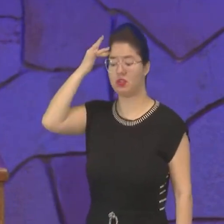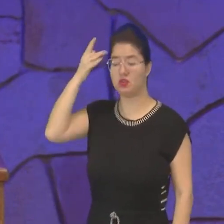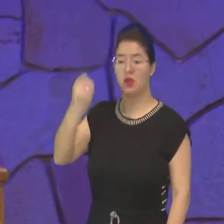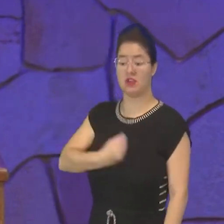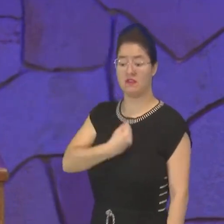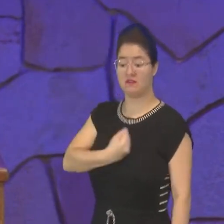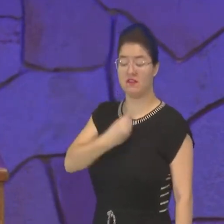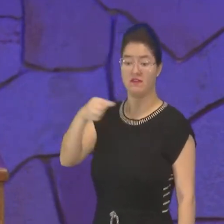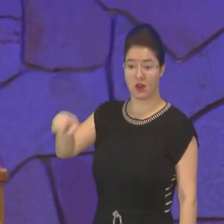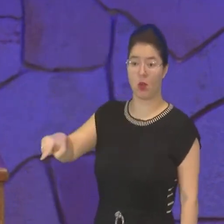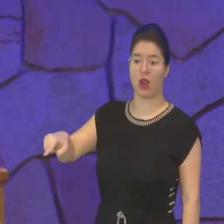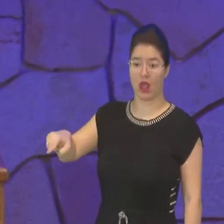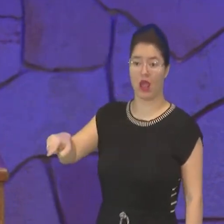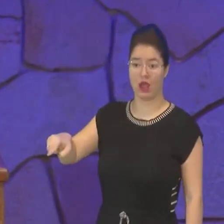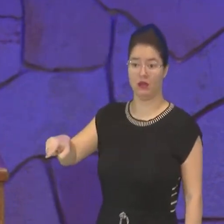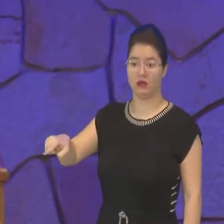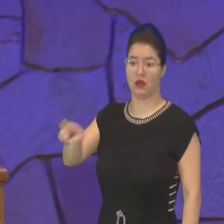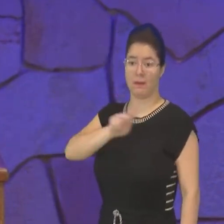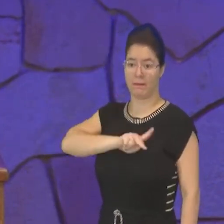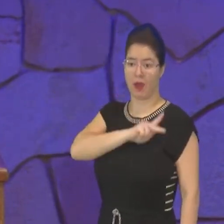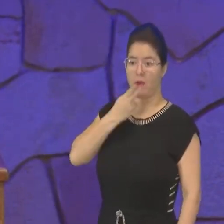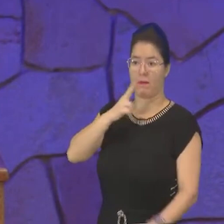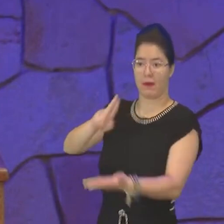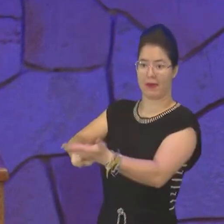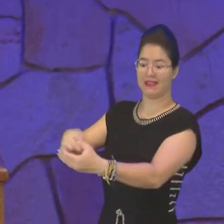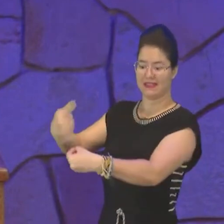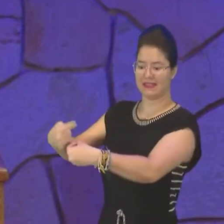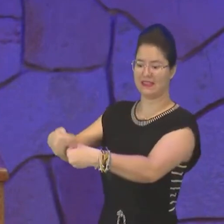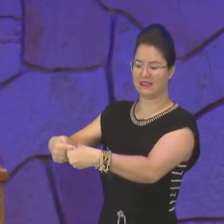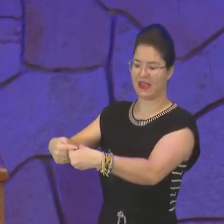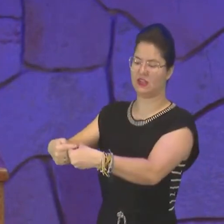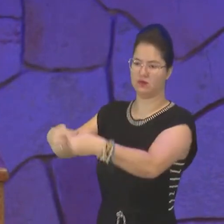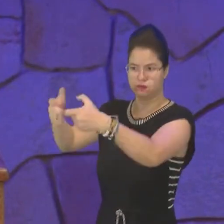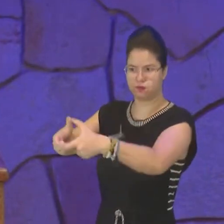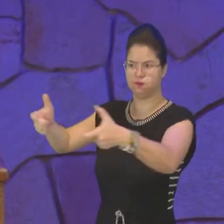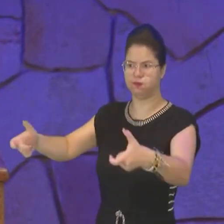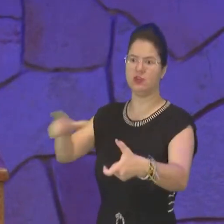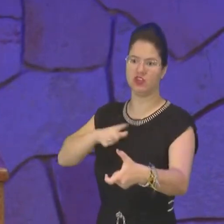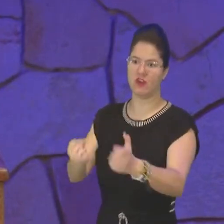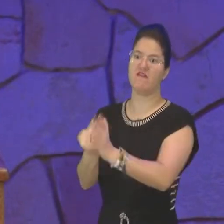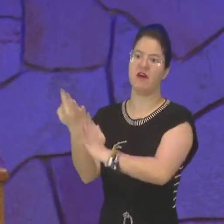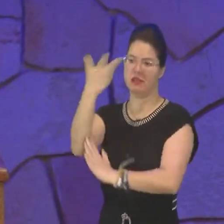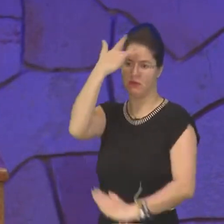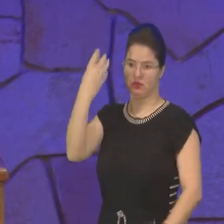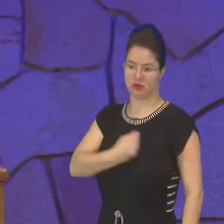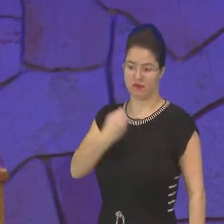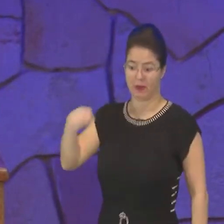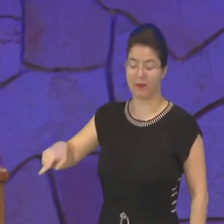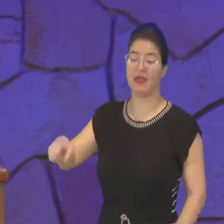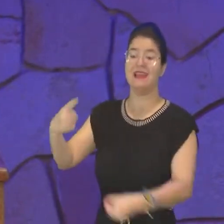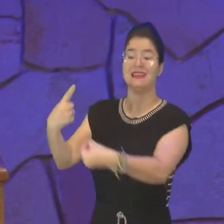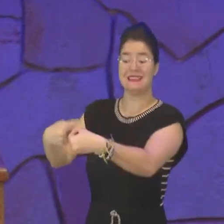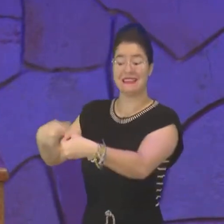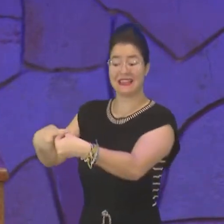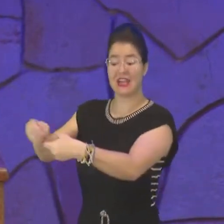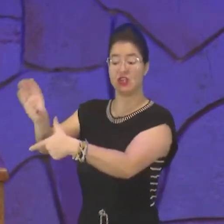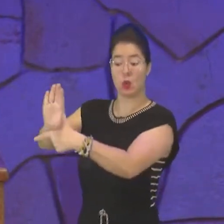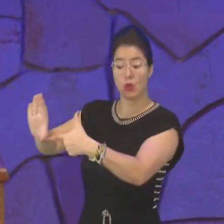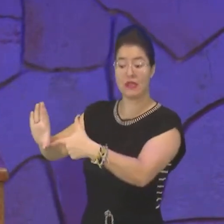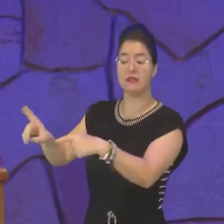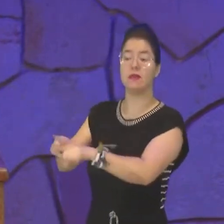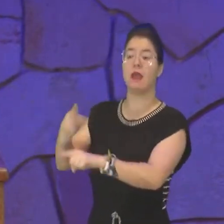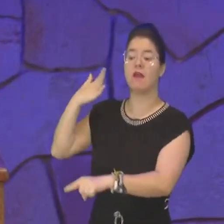Corinto naquela época em que Paulo escreve a sua carta àquela cidade. E a cidade de Corinto era conhecida